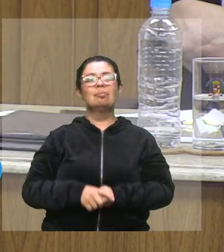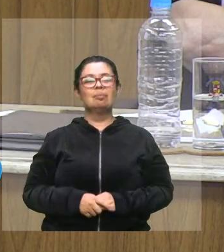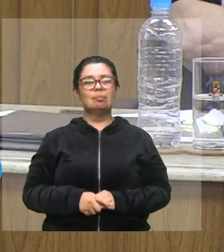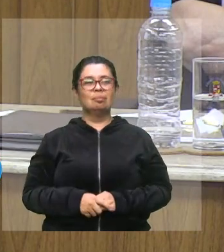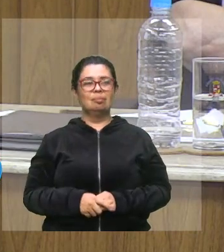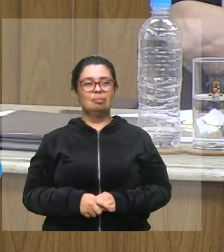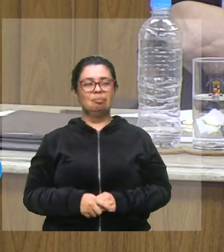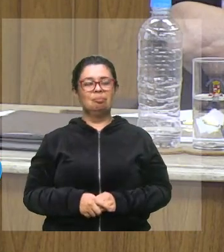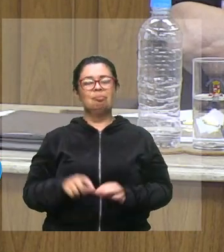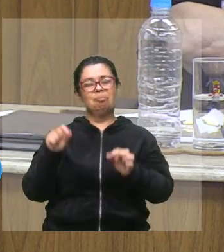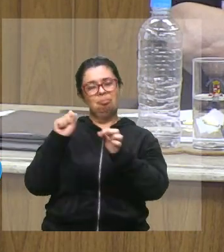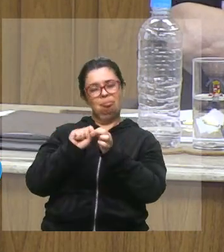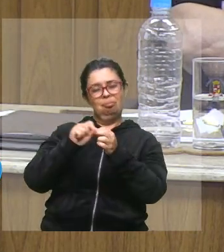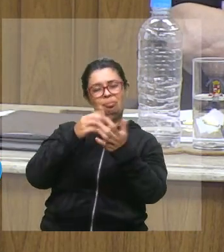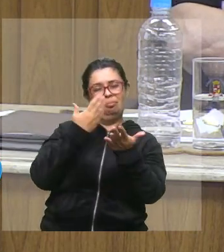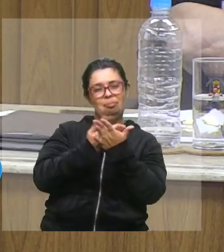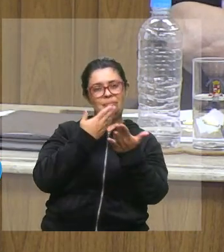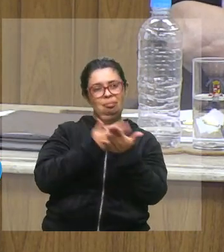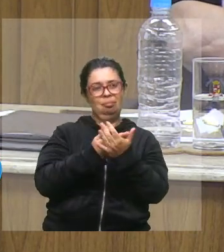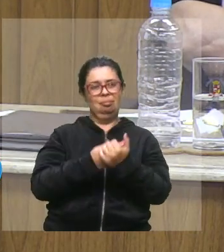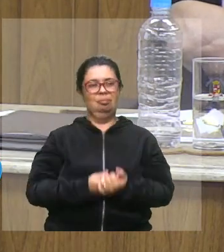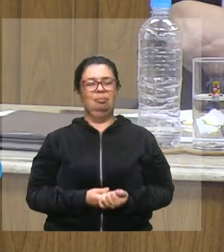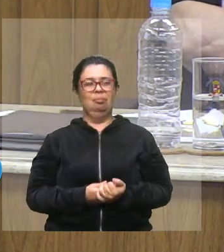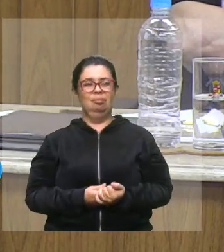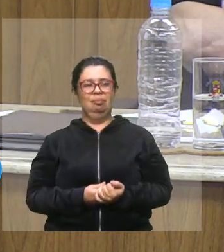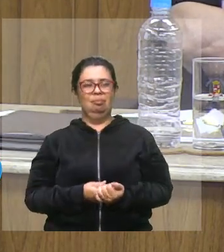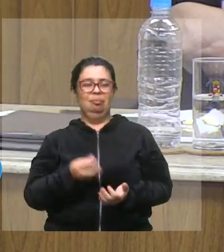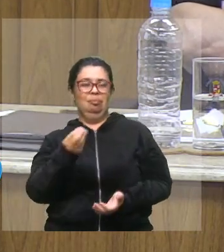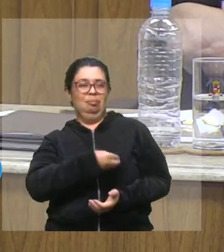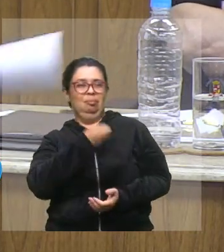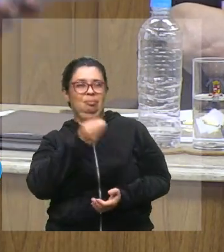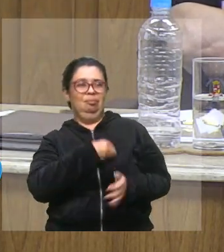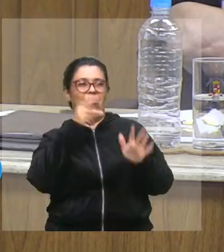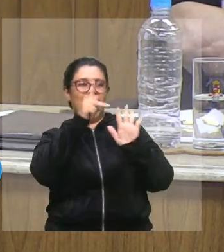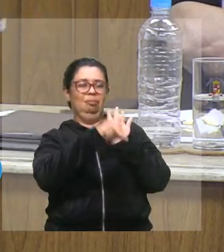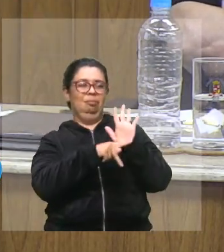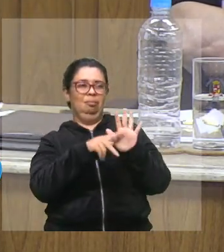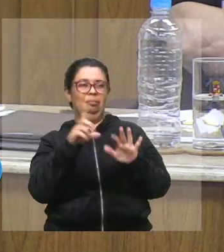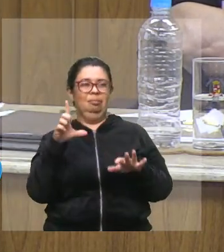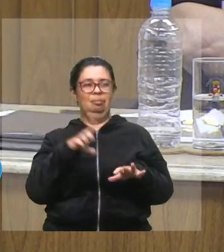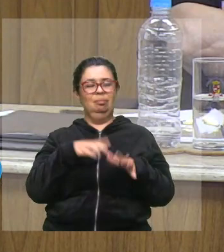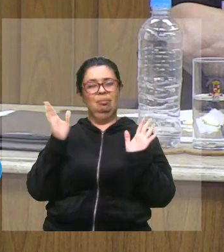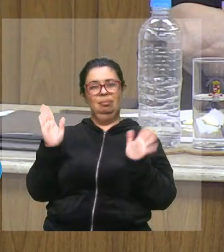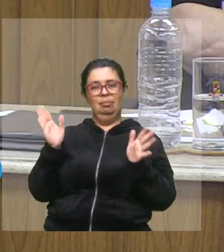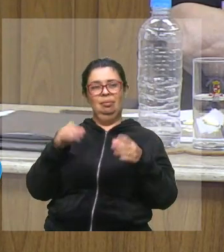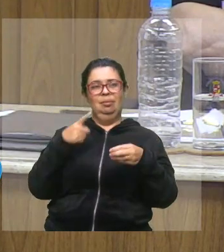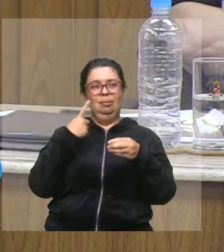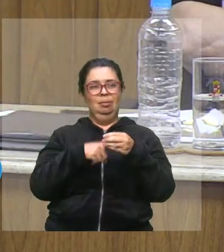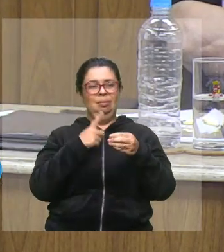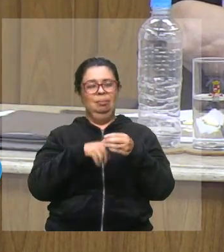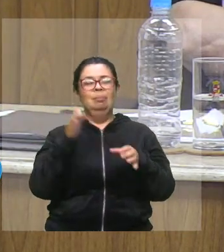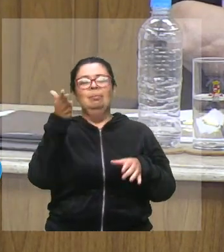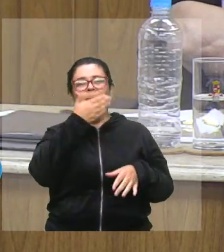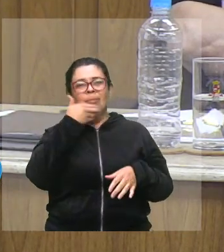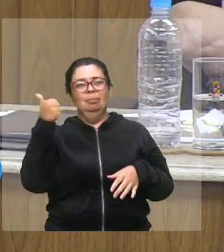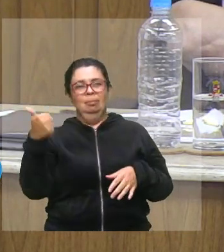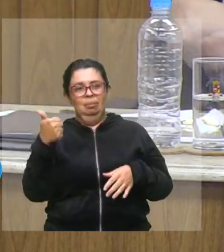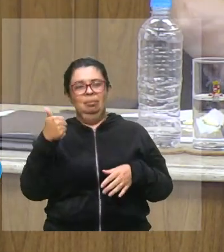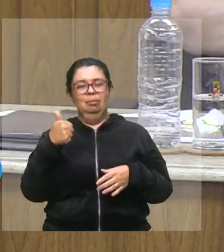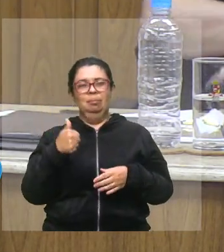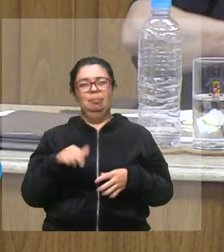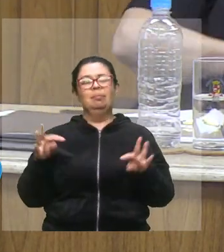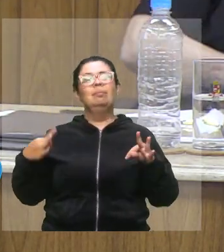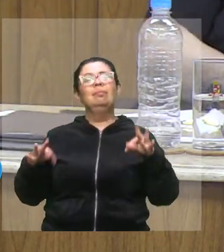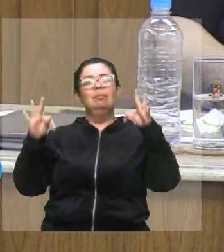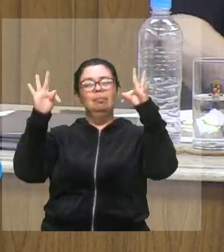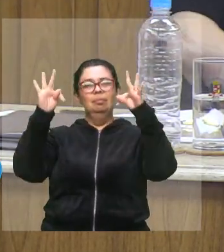se dedicou tempo e espaço e vida nesse projeto, para que a gente tenha agora uma cidade melhor, uma cidade,